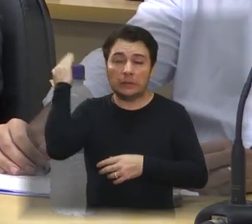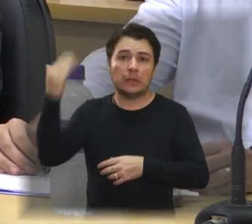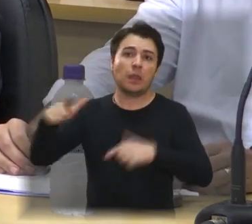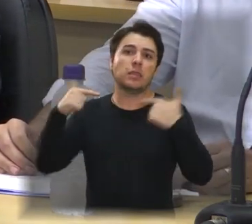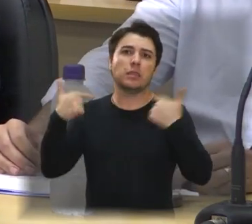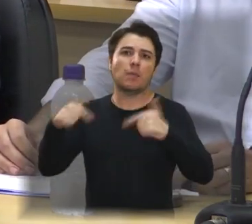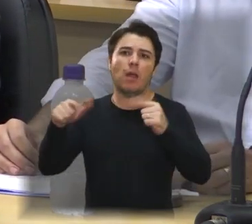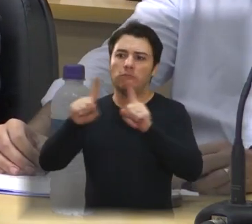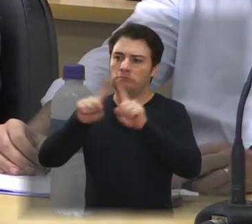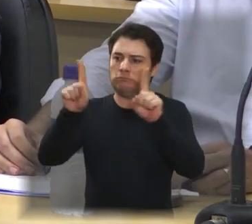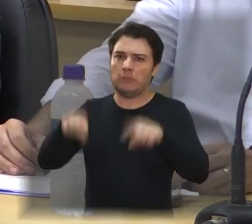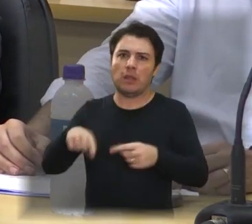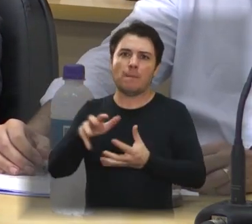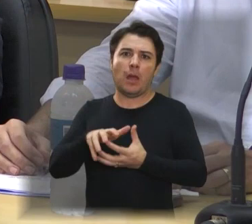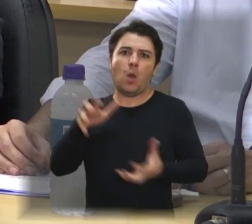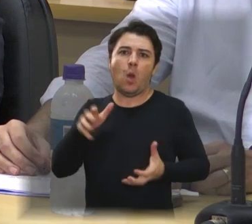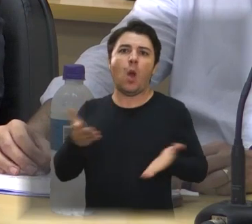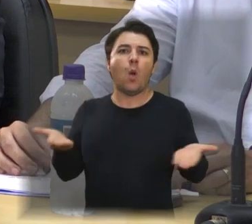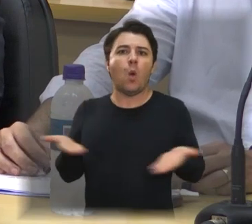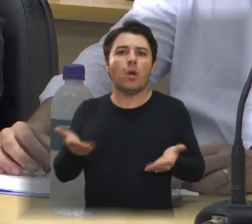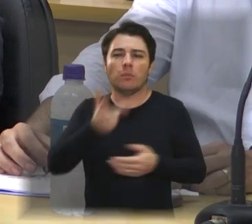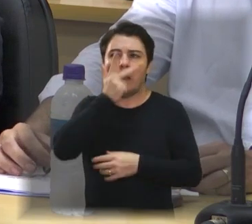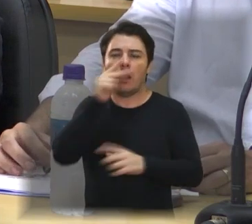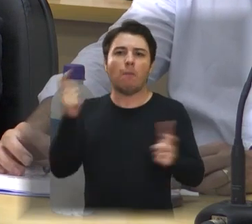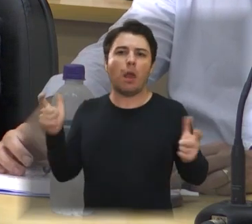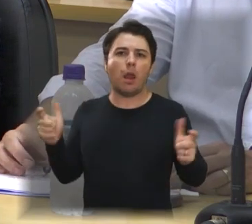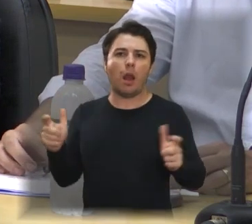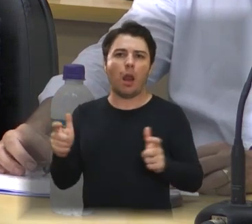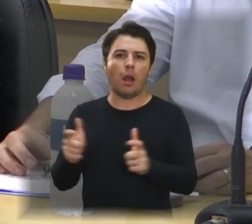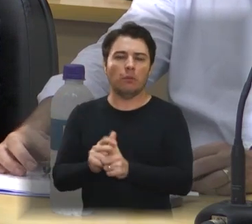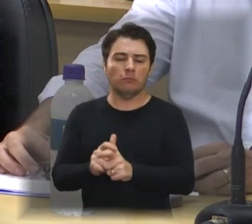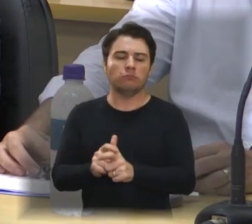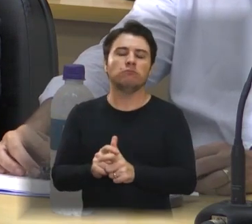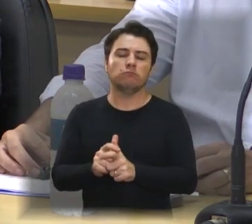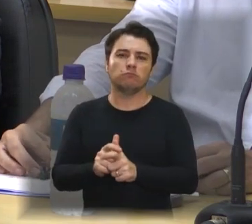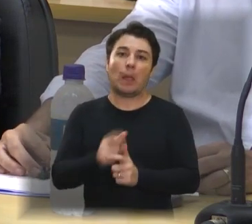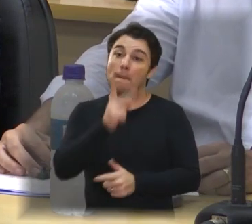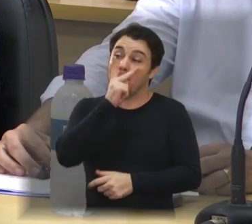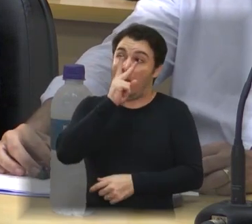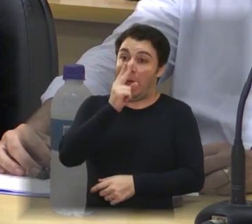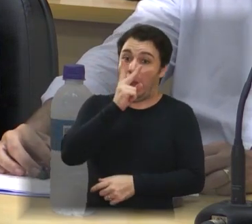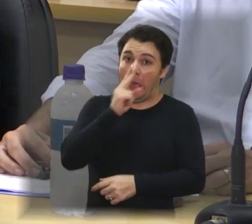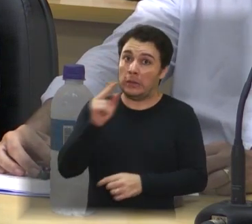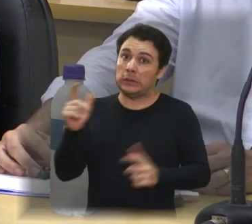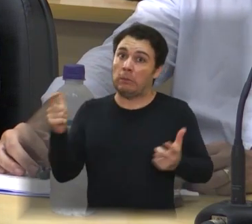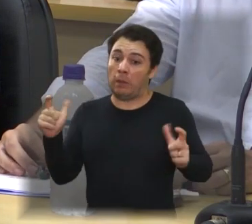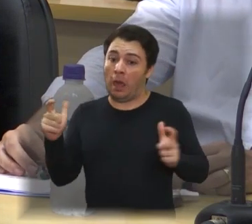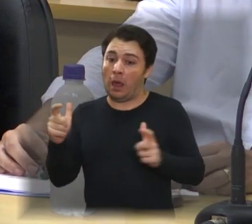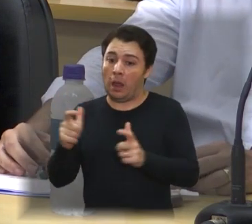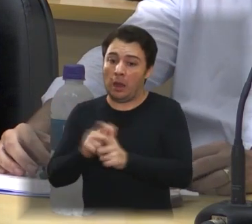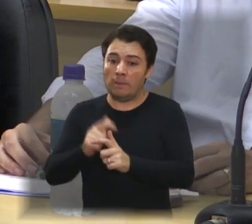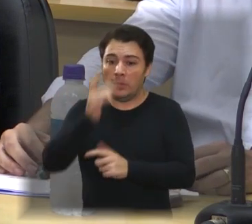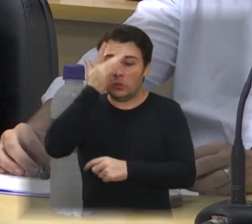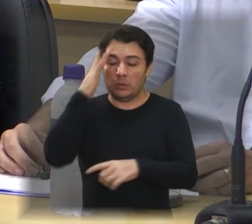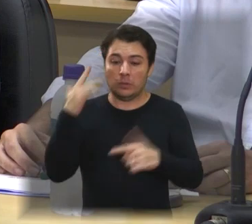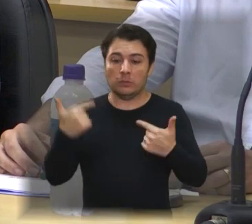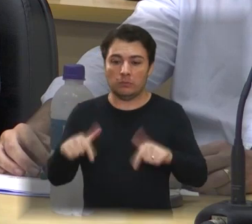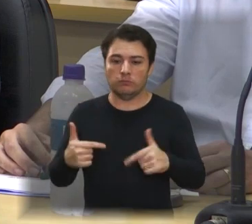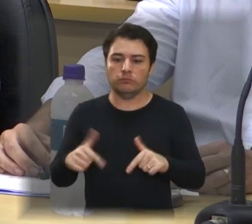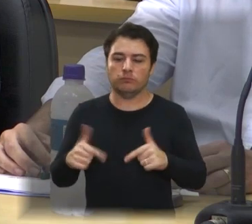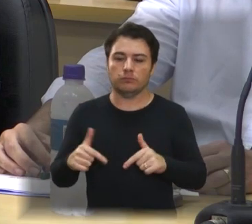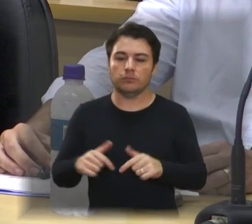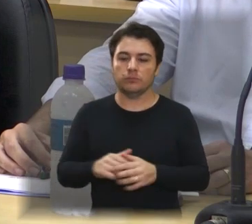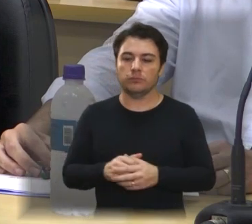companhia e hoje nós temos que ela teve uma reta equação parece que teve uma readequação